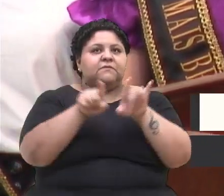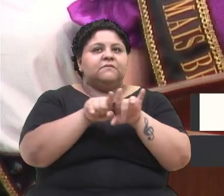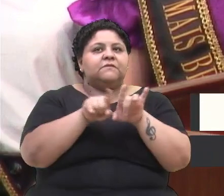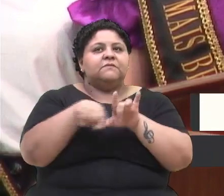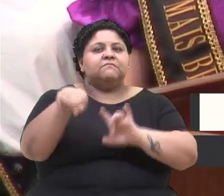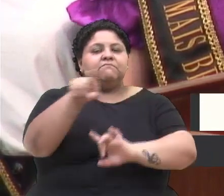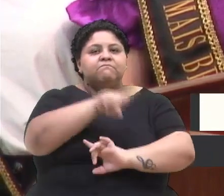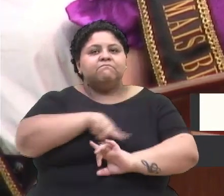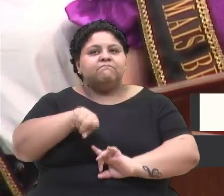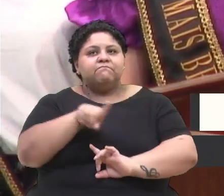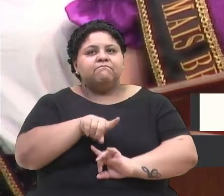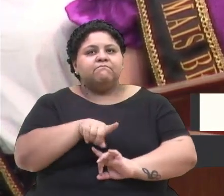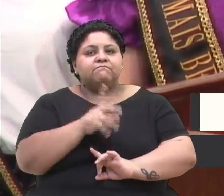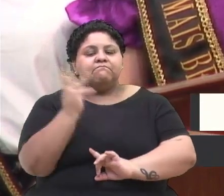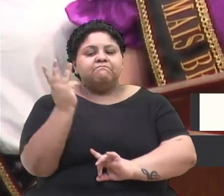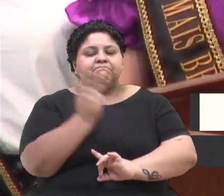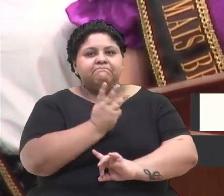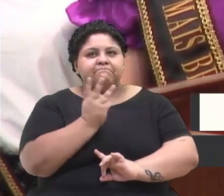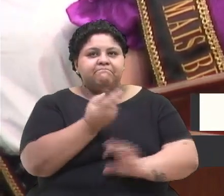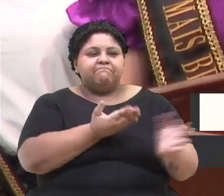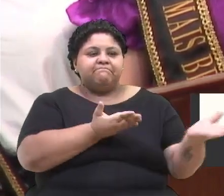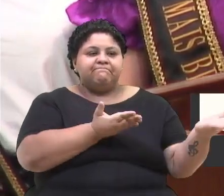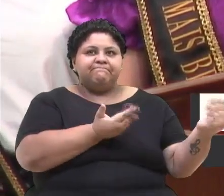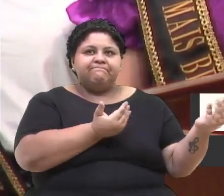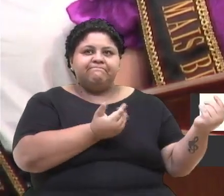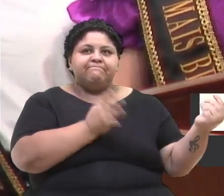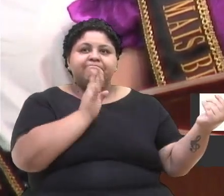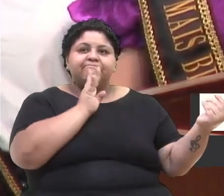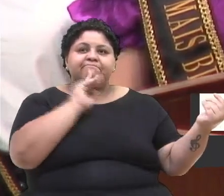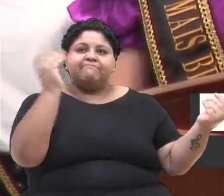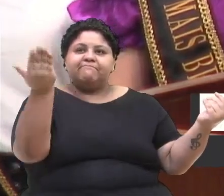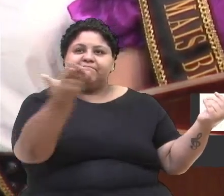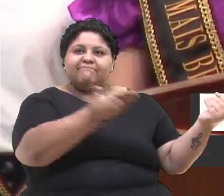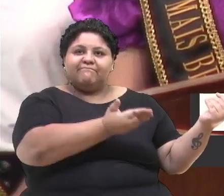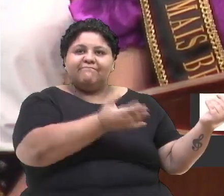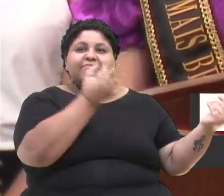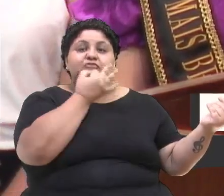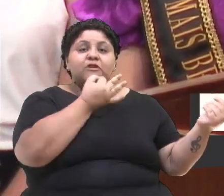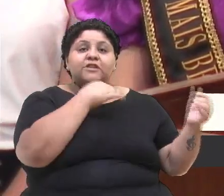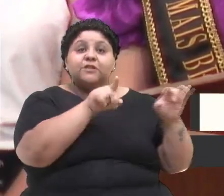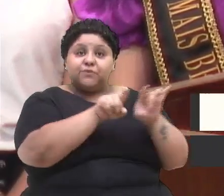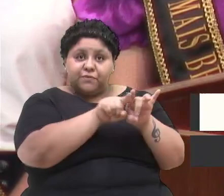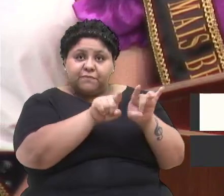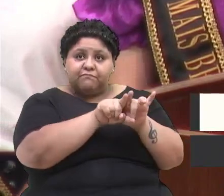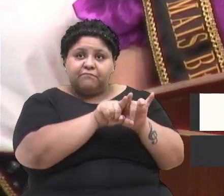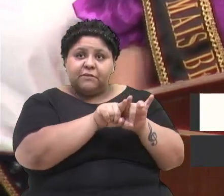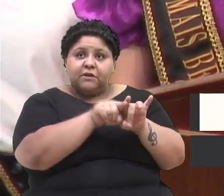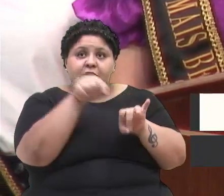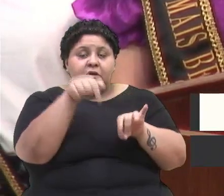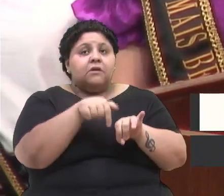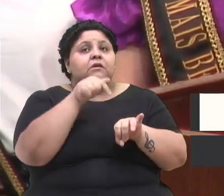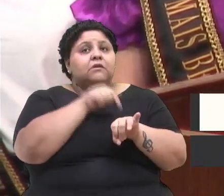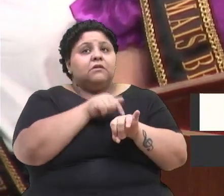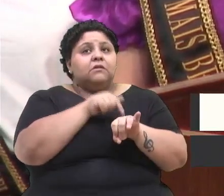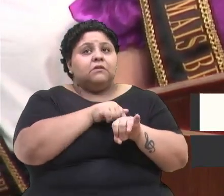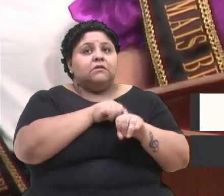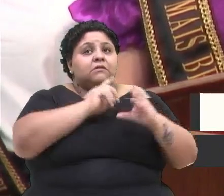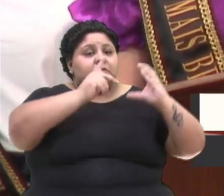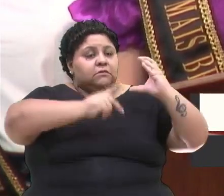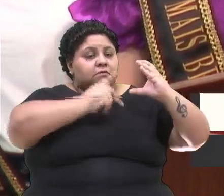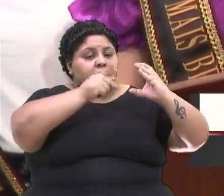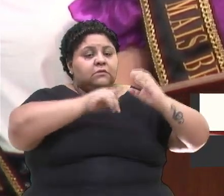nós trazermos aqui essas meninas para ficar conhecida por vocês e por Caxias do Sul, porque nesse momento estamos na TV